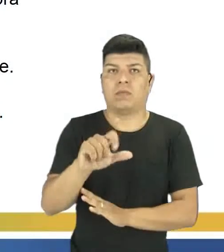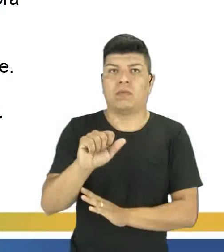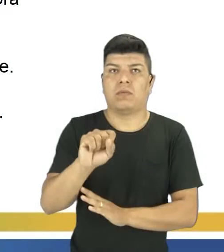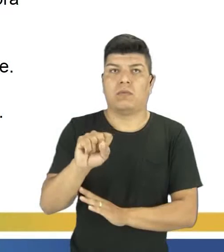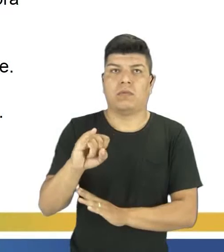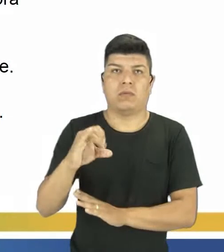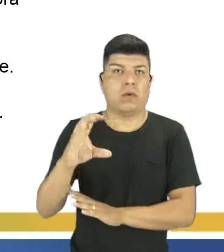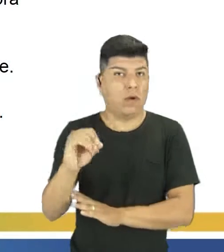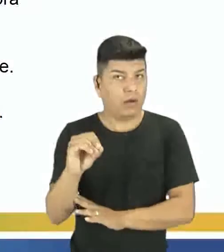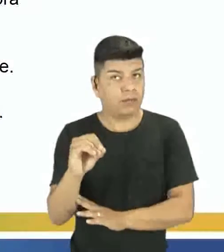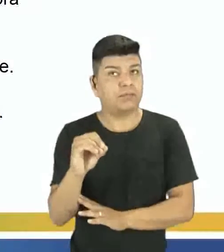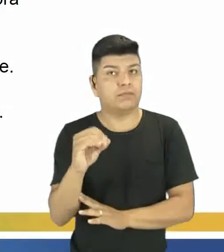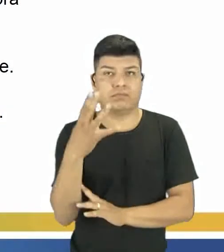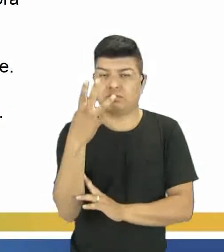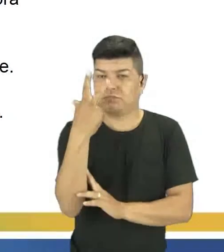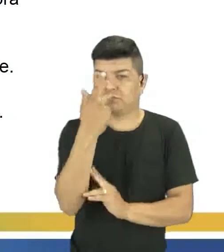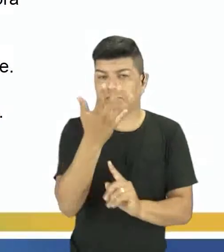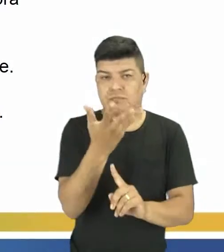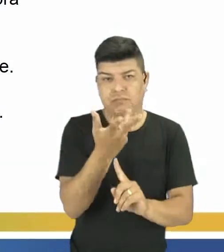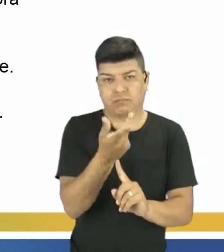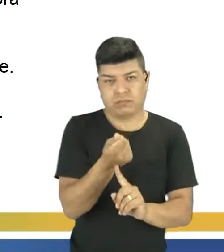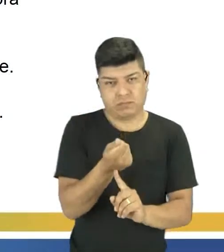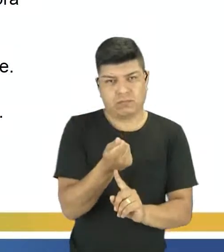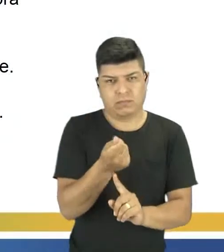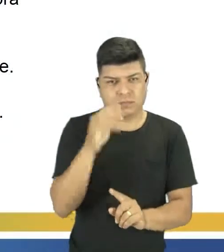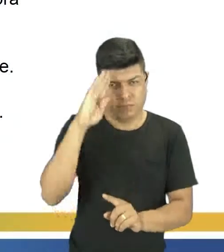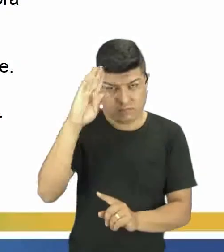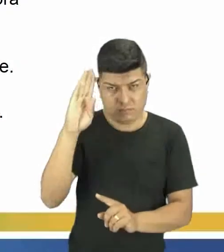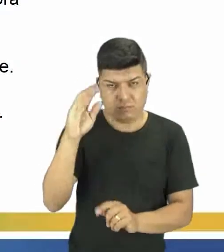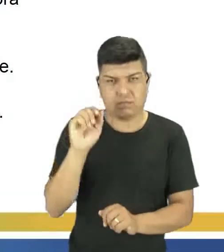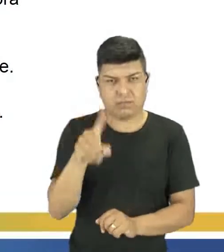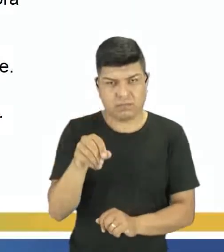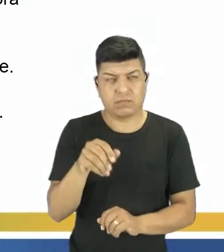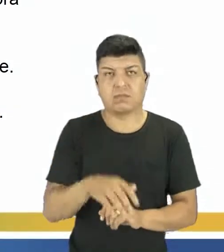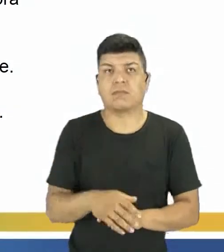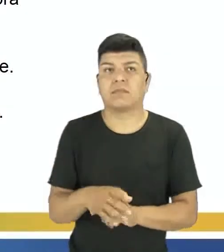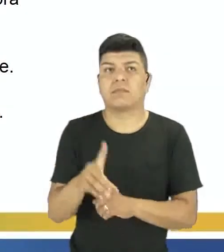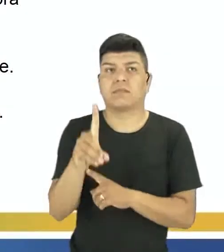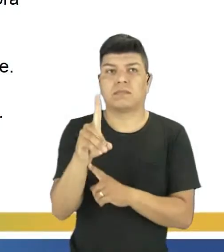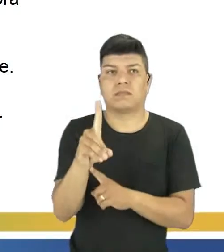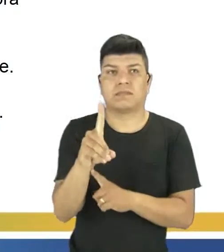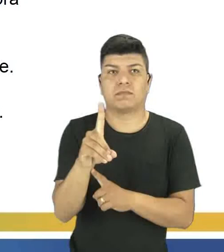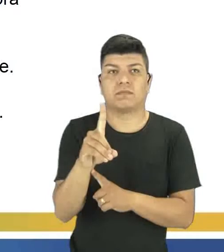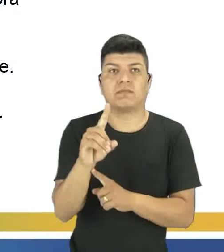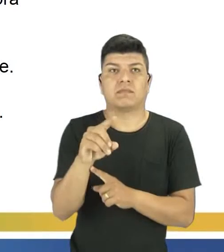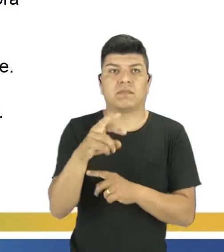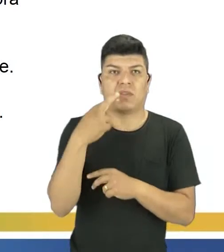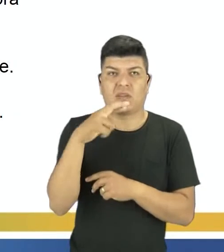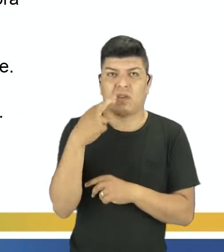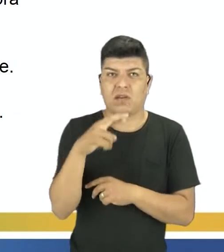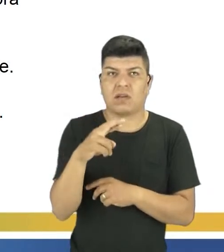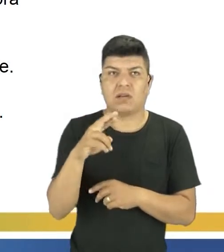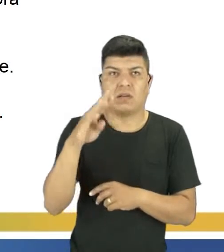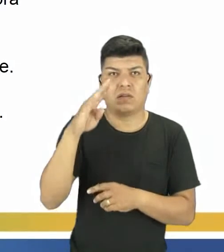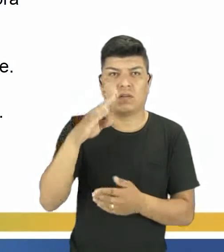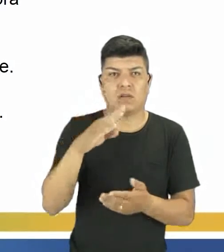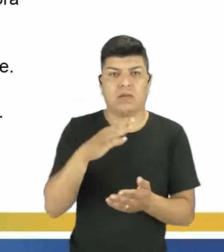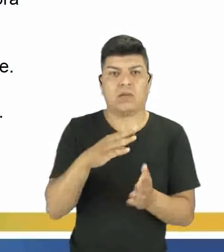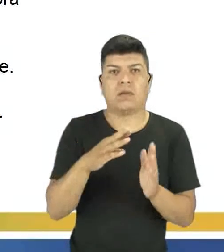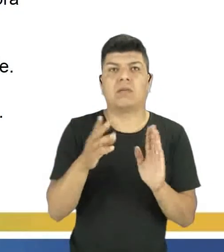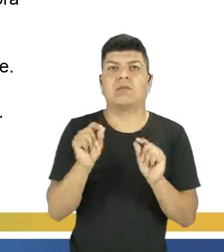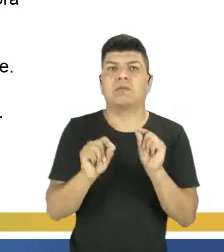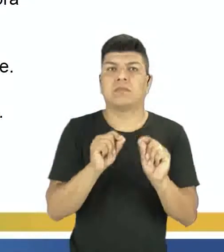obra de arte? Era isso? Esse era o princípio das vanguardas, pessoal? Letra D, criticar os princípios